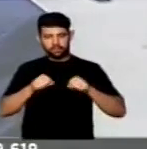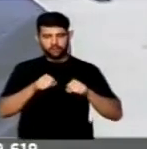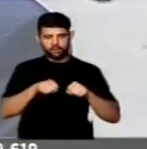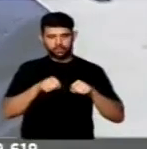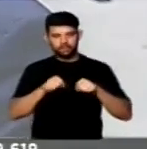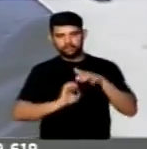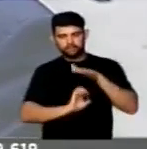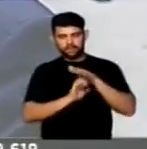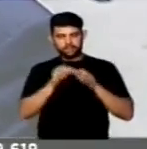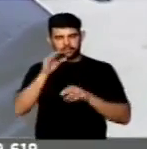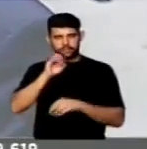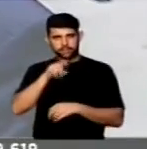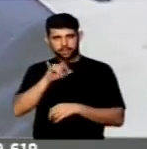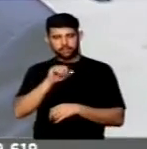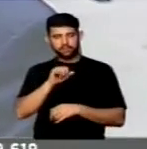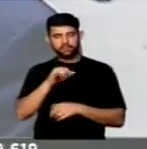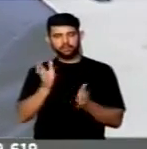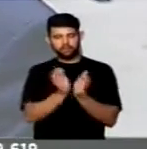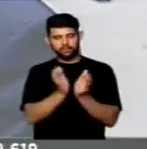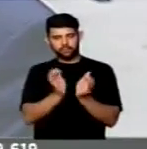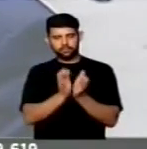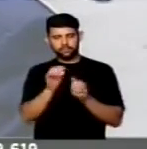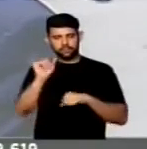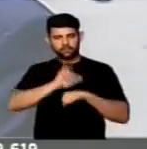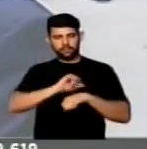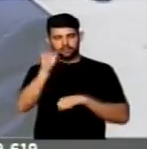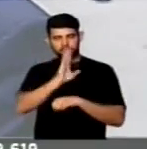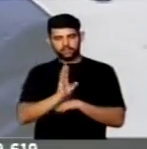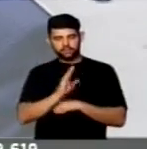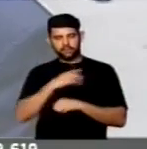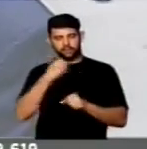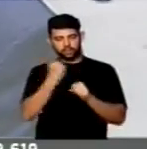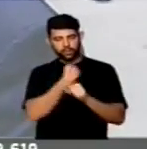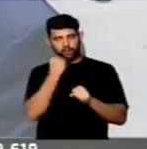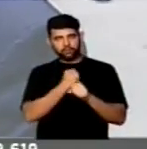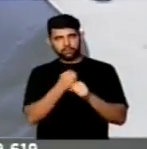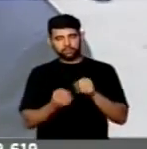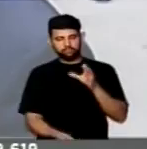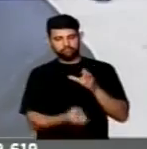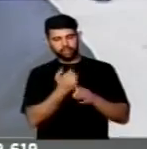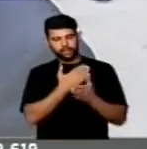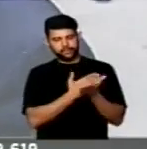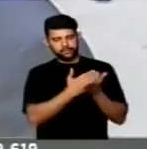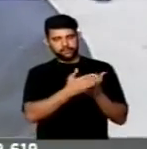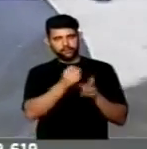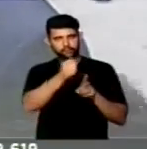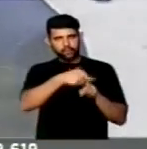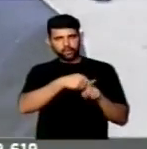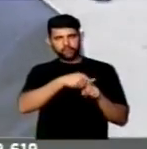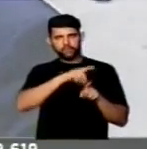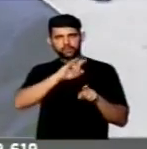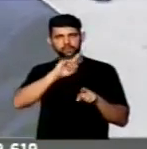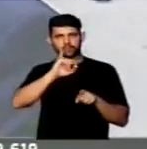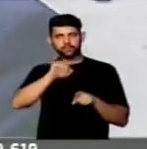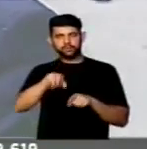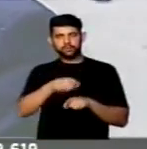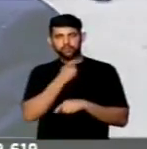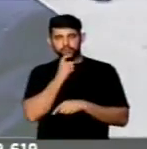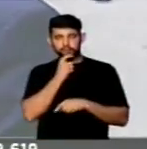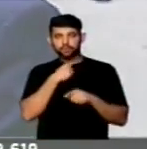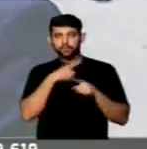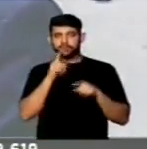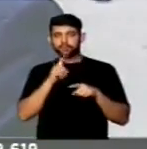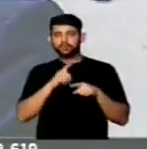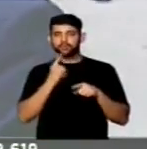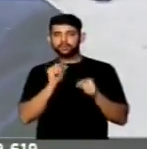da empresa chinesa Yasuna Group no território brasileiro. As obras de instalação se iniciam no próximo mês de julho. Os investimentos